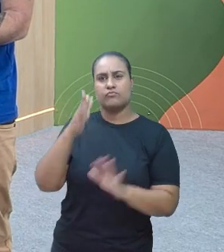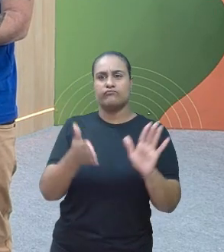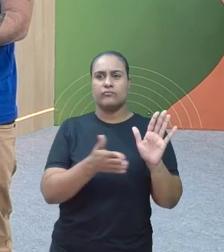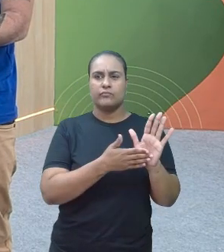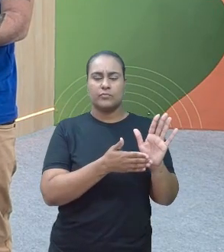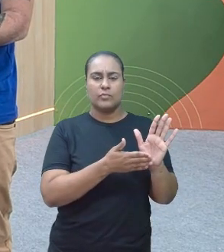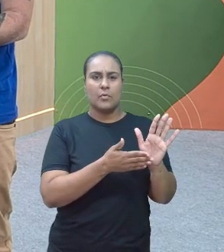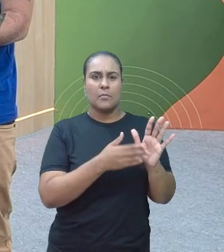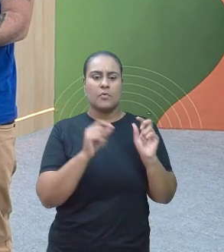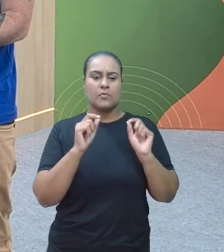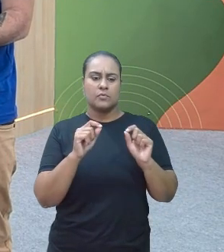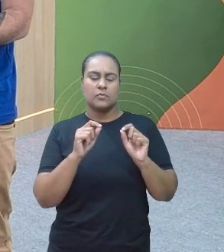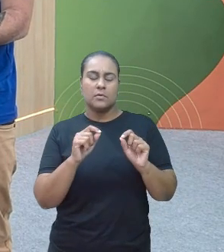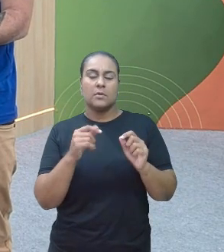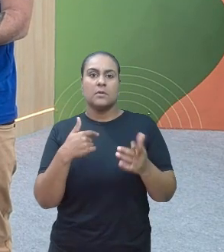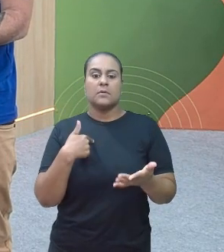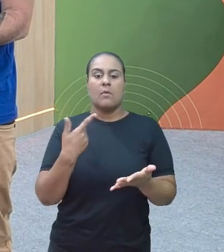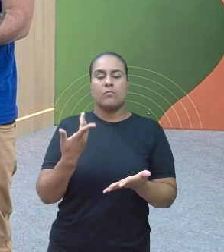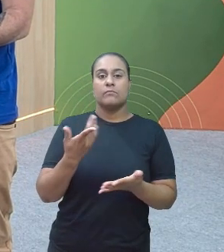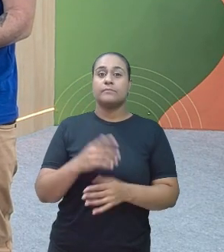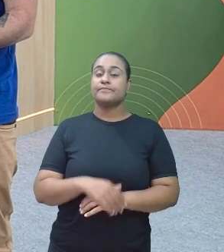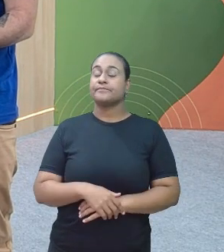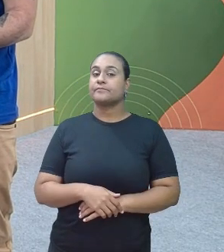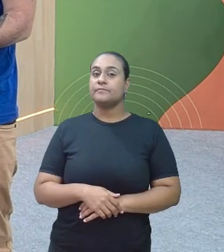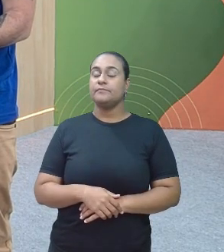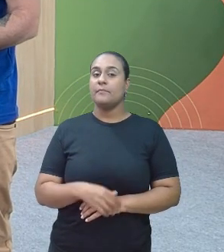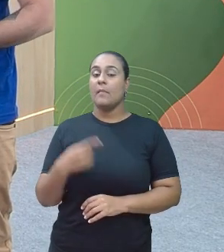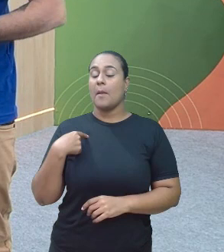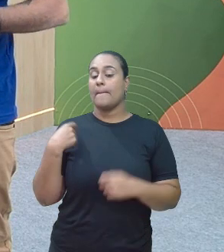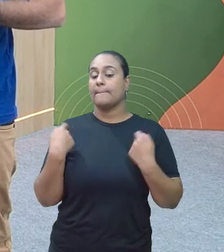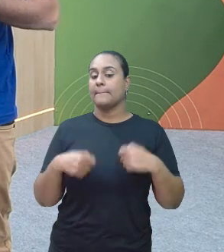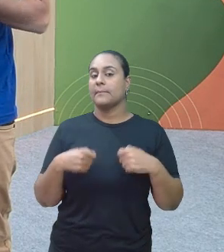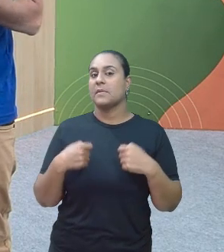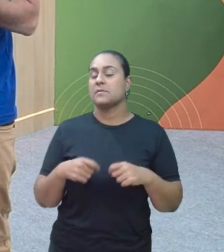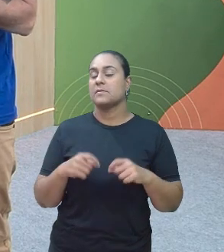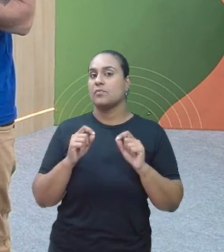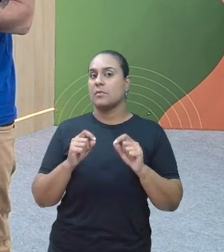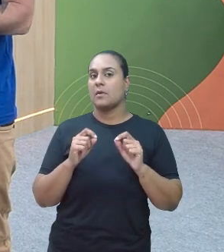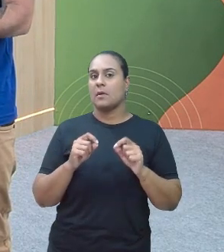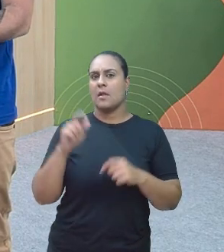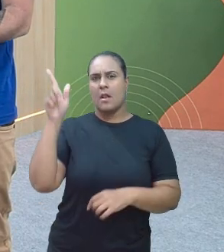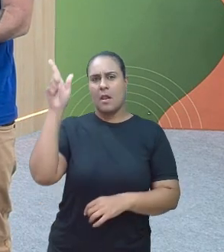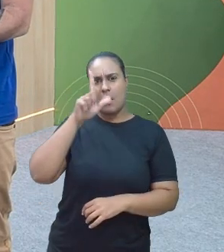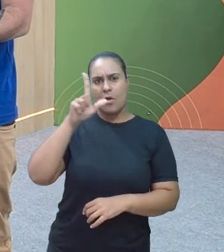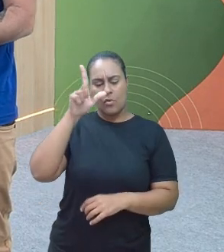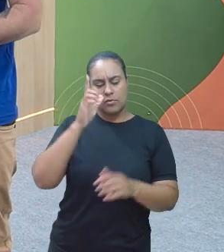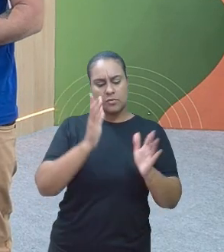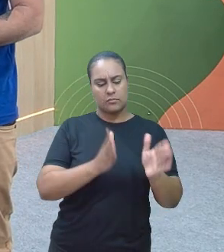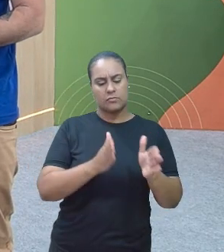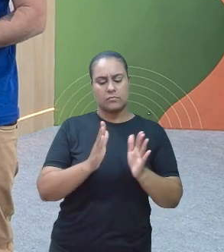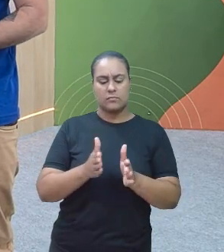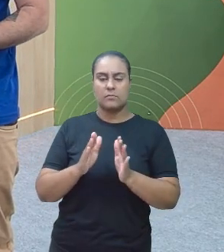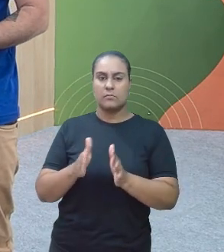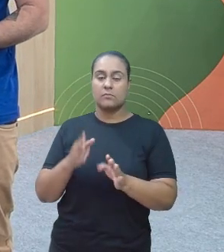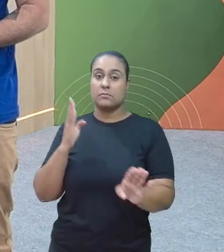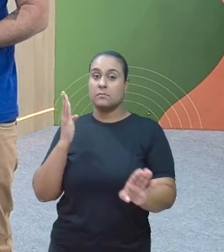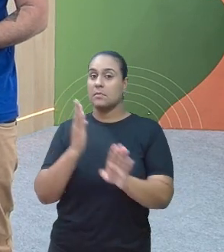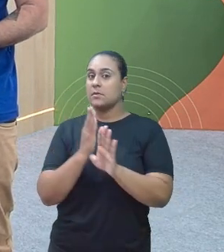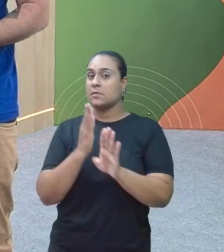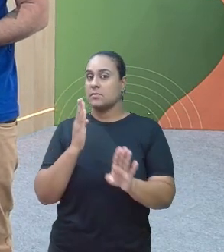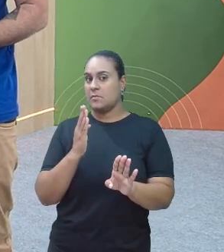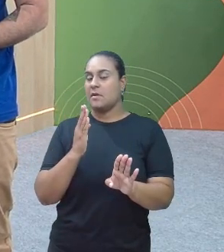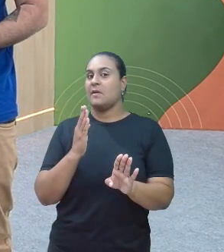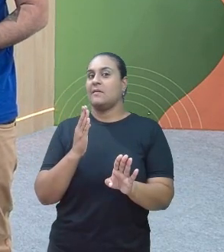uma determinada situação que era o seguinte: eu preciso saber qual é a lógica dessa sequência para descobrir